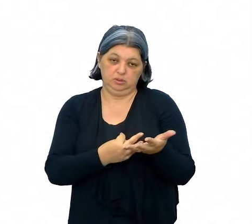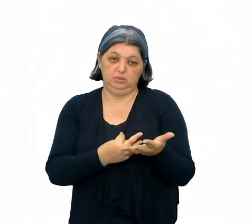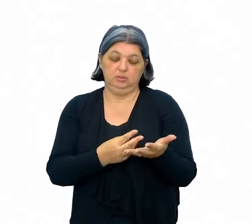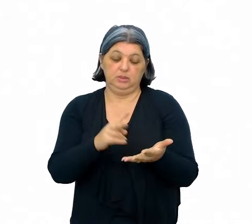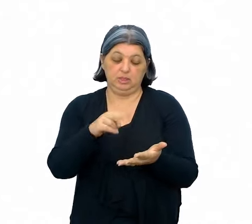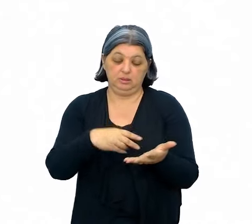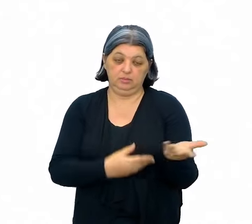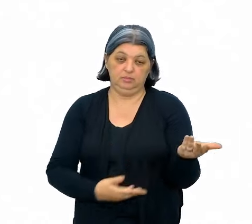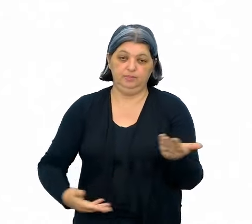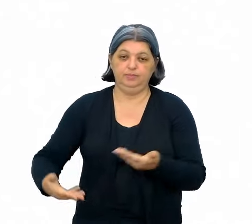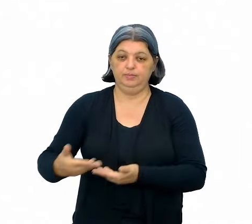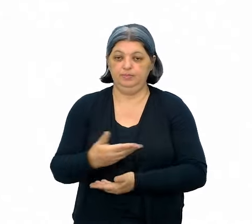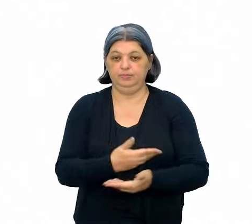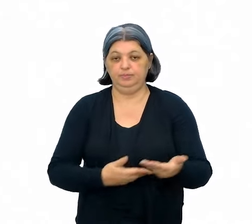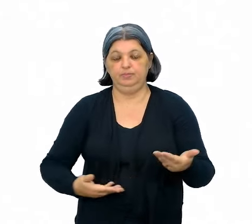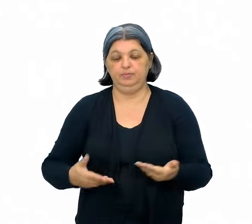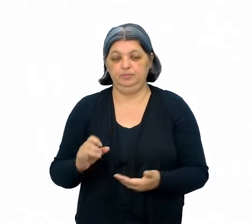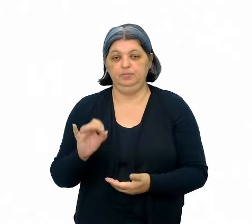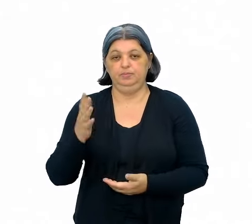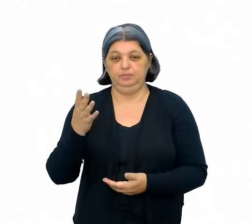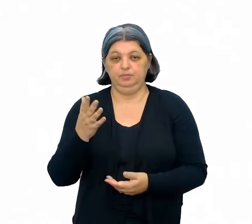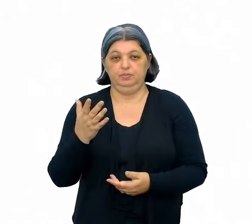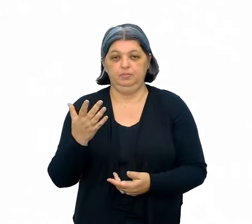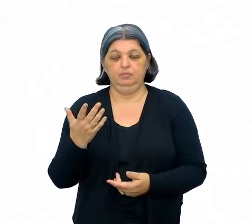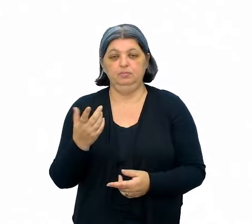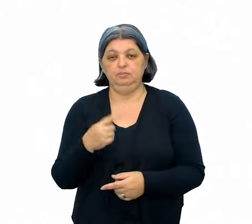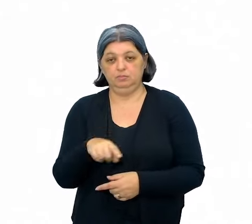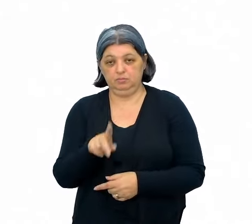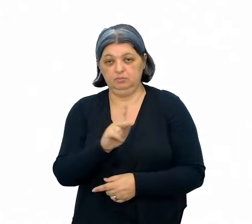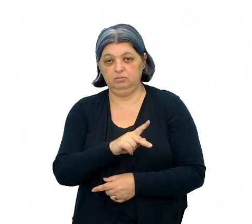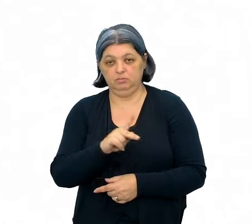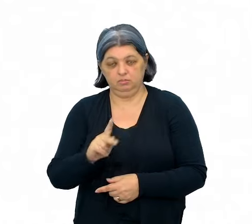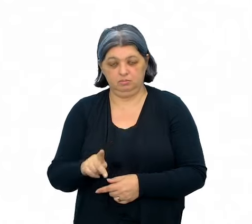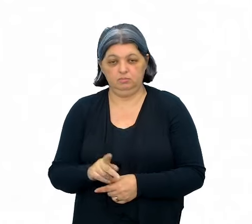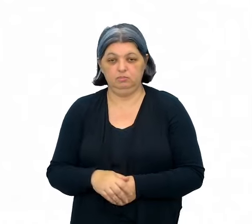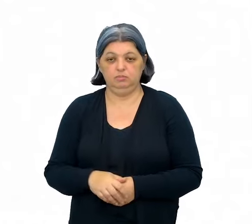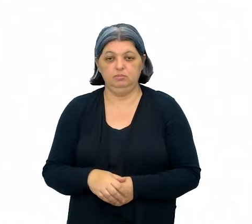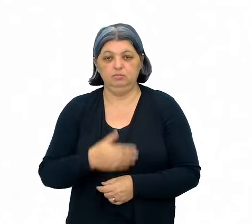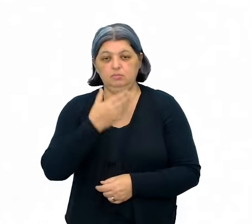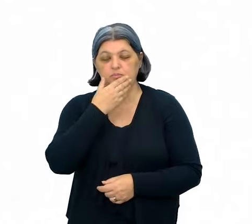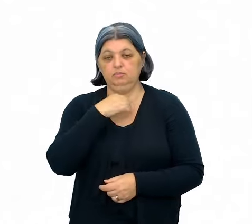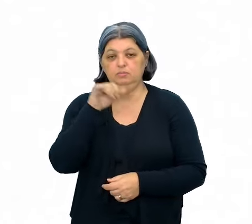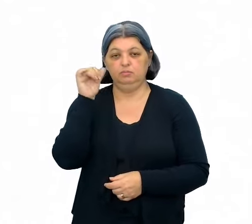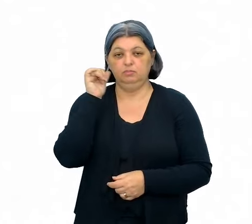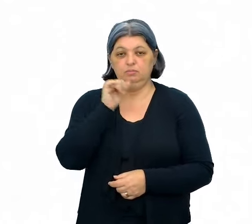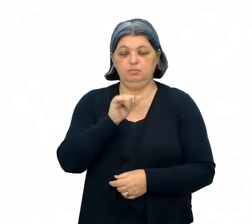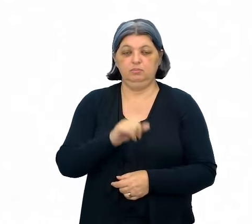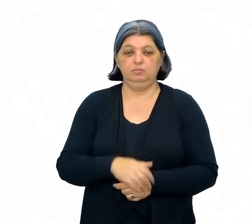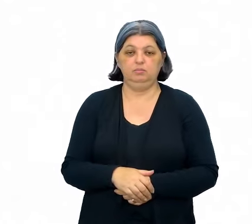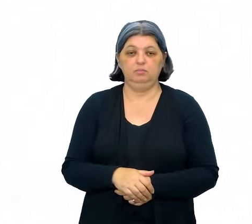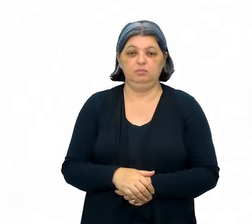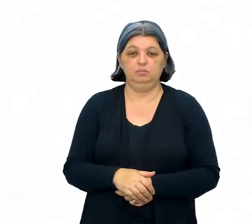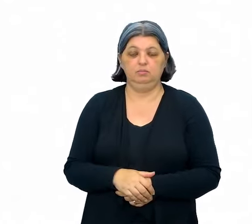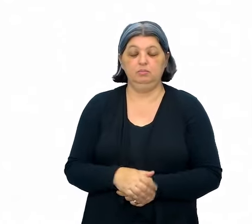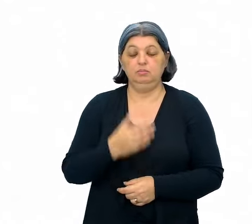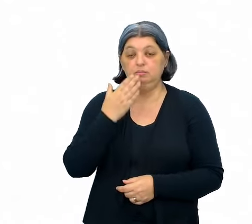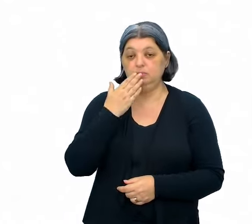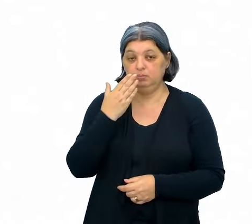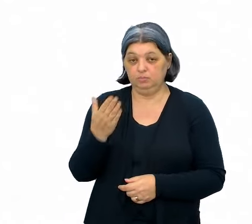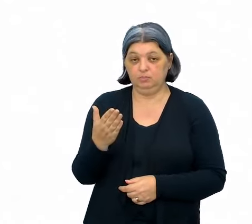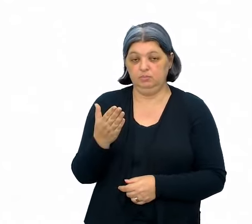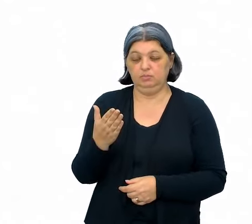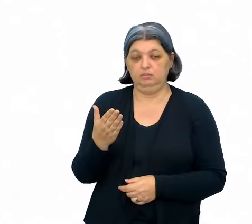colaborativa deverá acontecer sendo que você, professor e professora, pedirá para que os